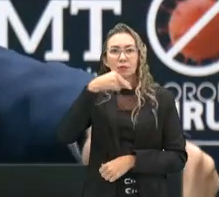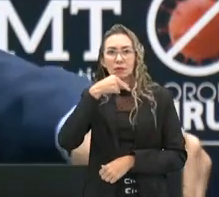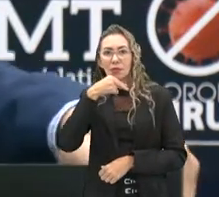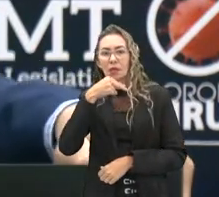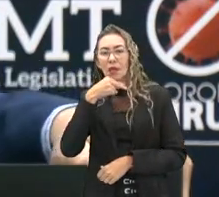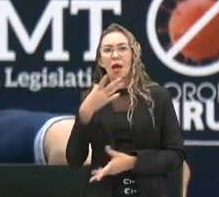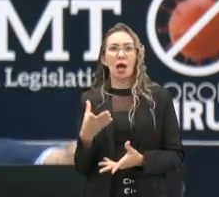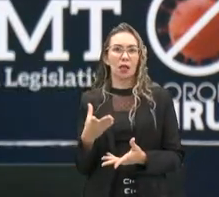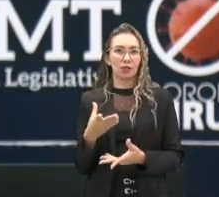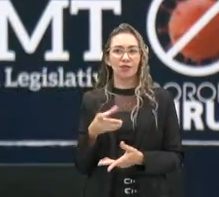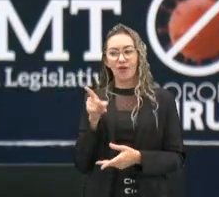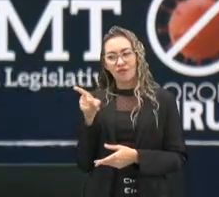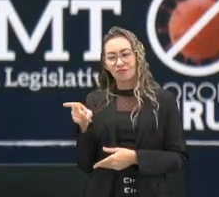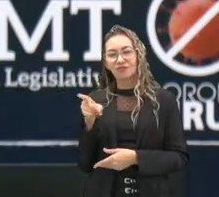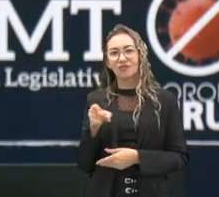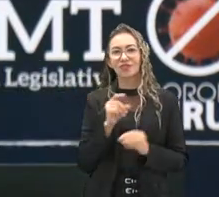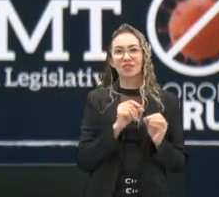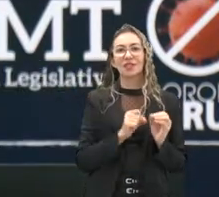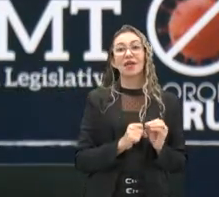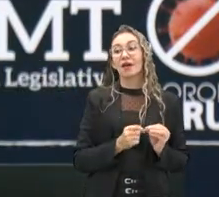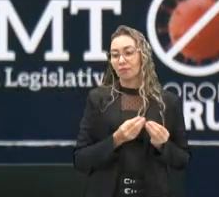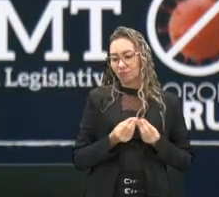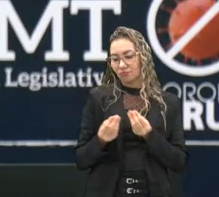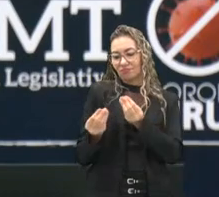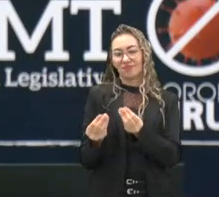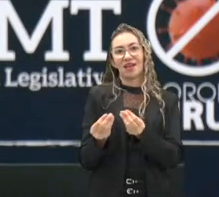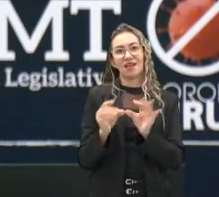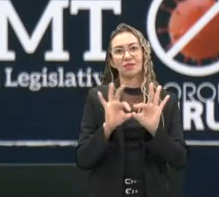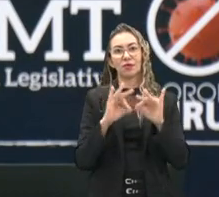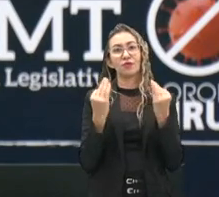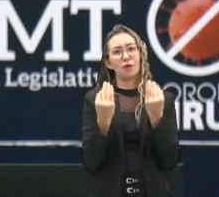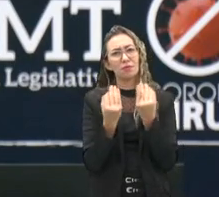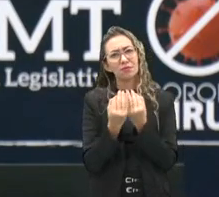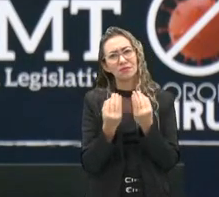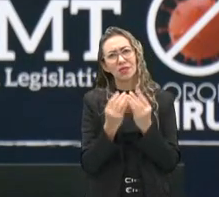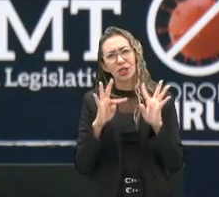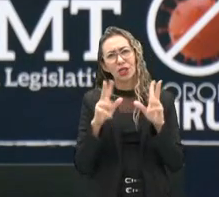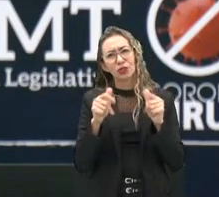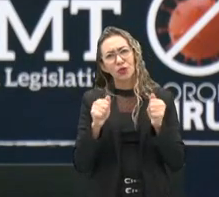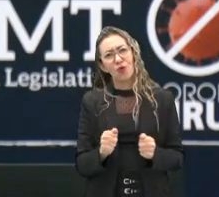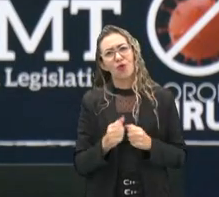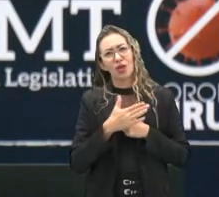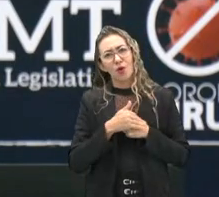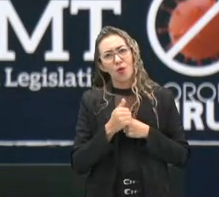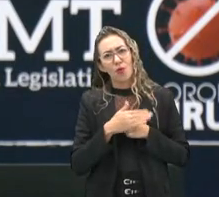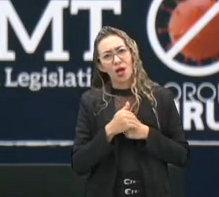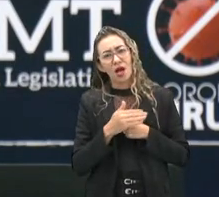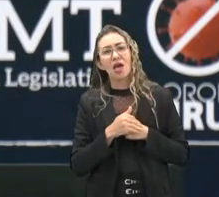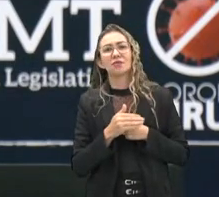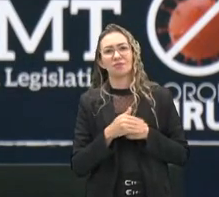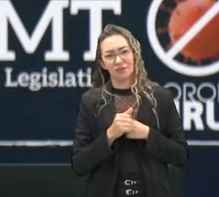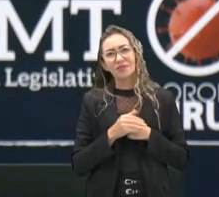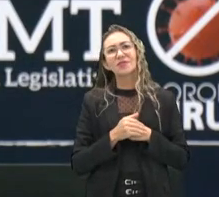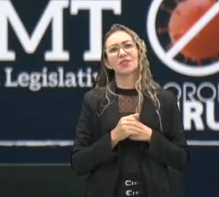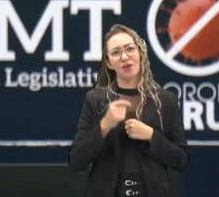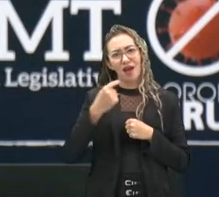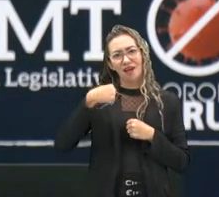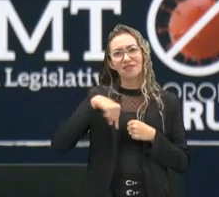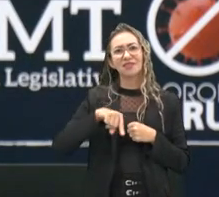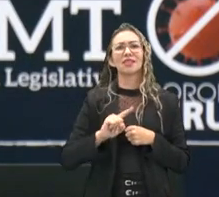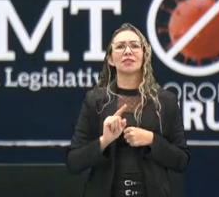Miller, possa levar aos seus familiares o conforto de que o parlamento mato-grossense vai ter Filinto sempre em